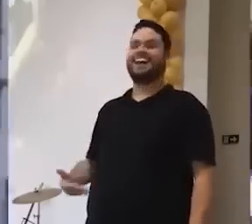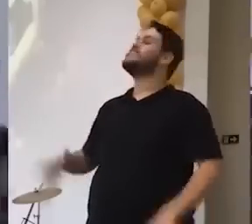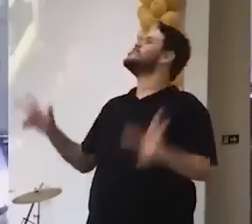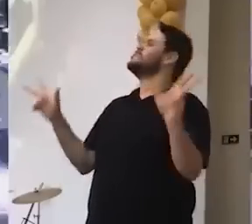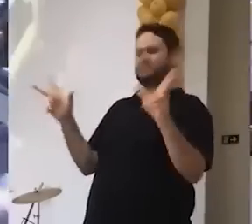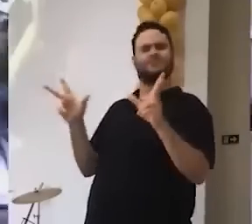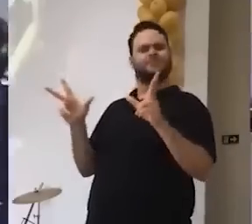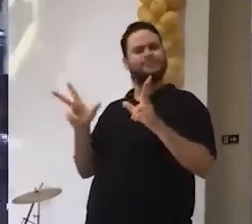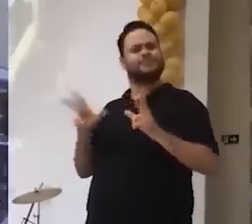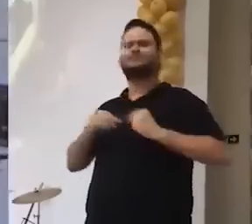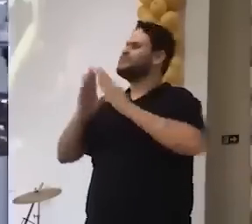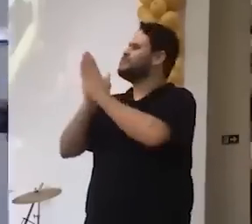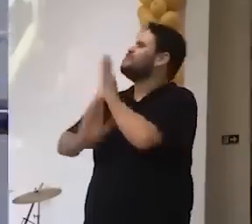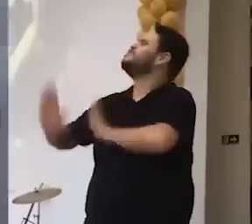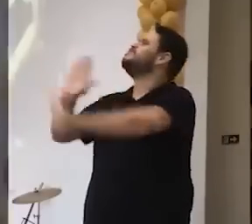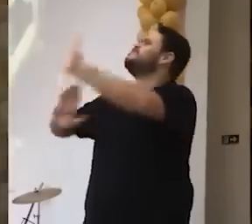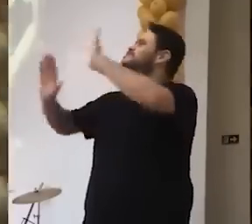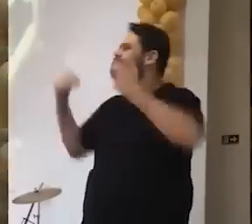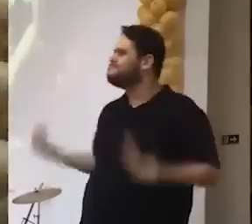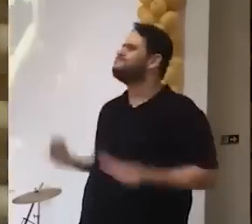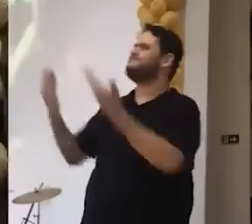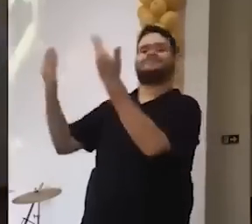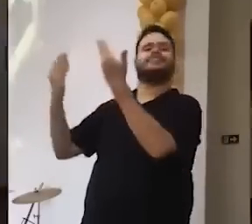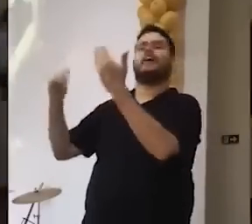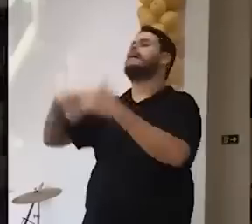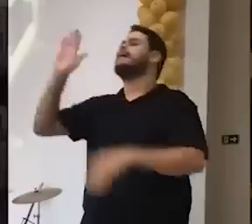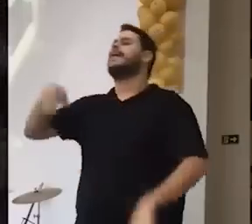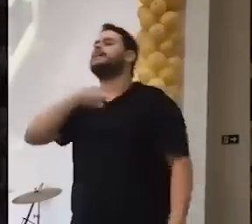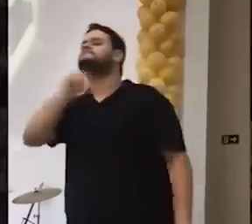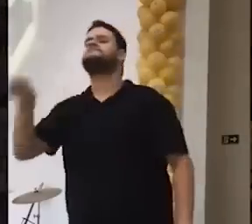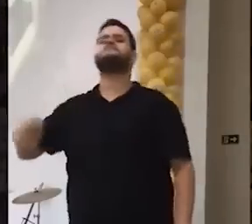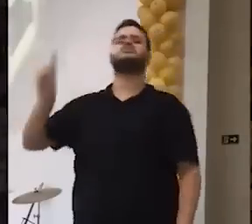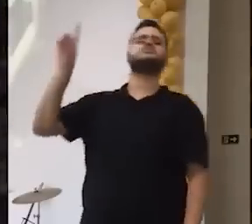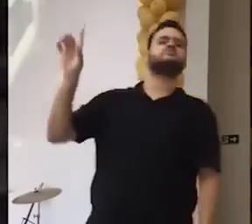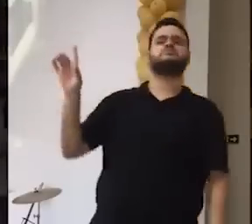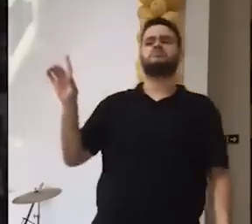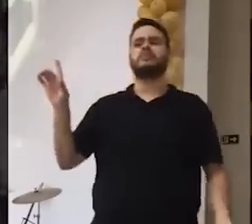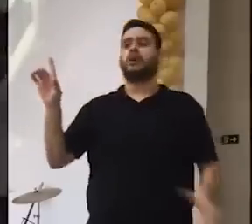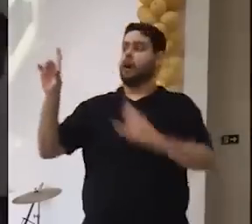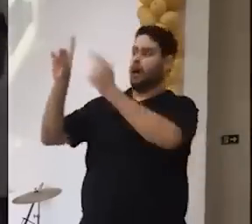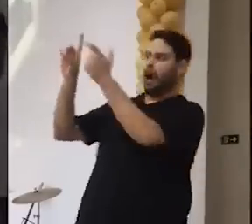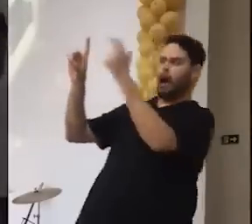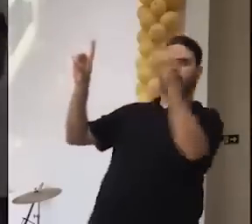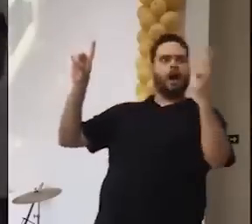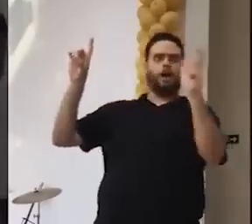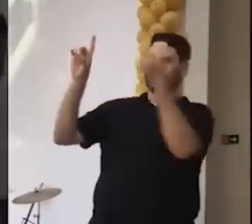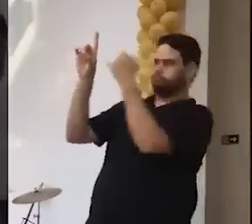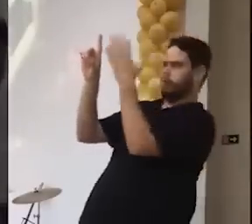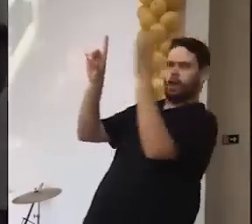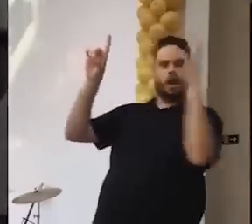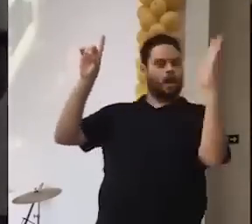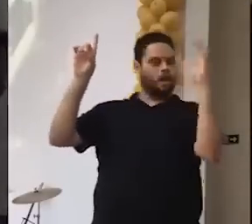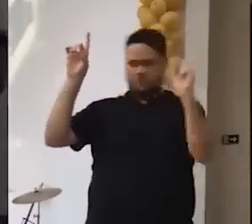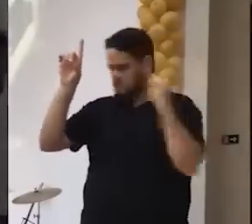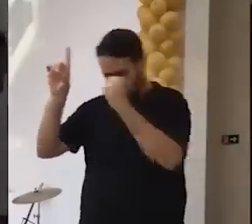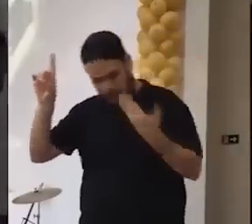Ele é. Quem é o seu Deus? Quão grande é o seu Deus? Quão poderoso